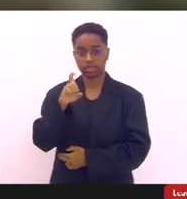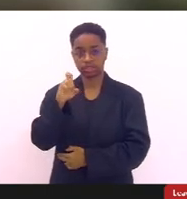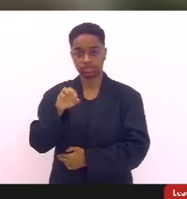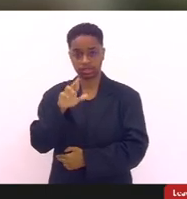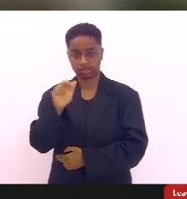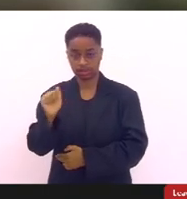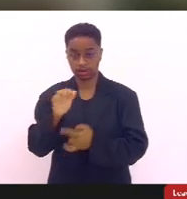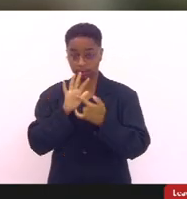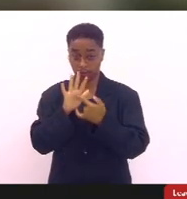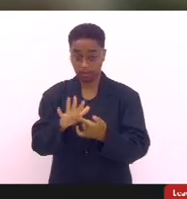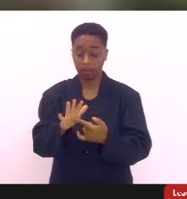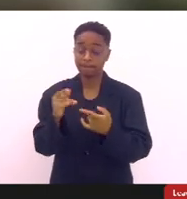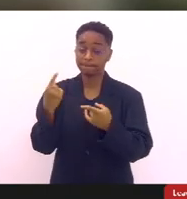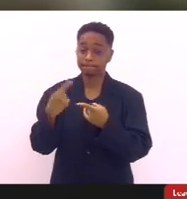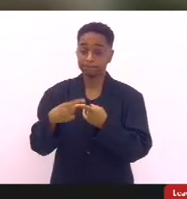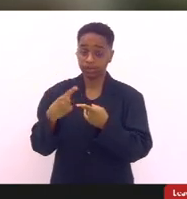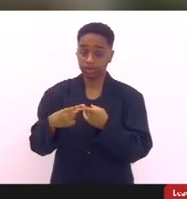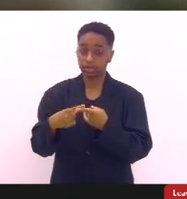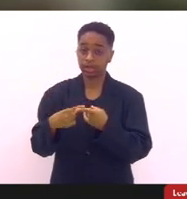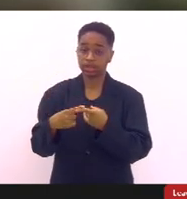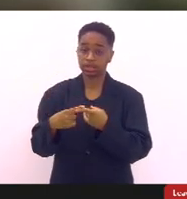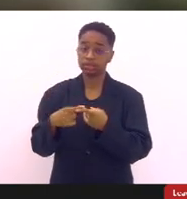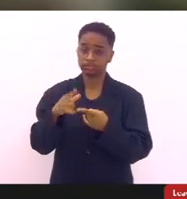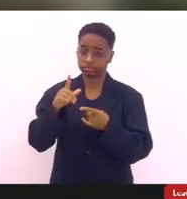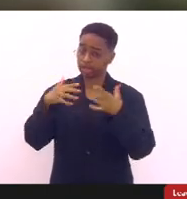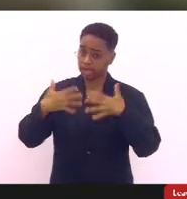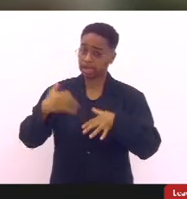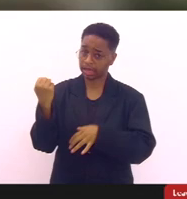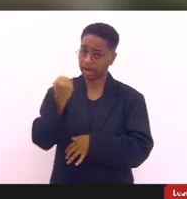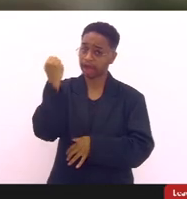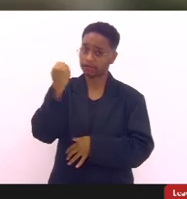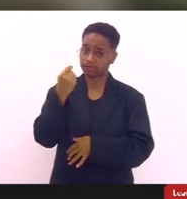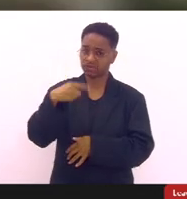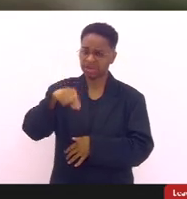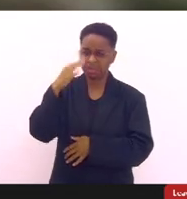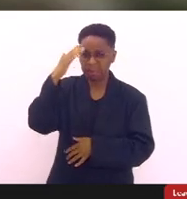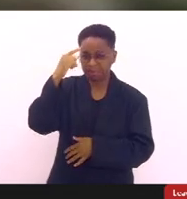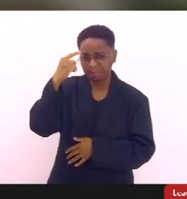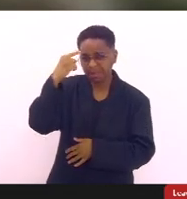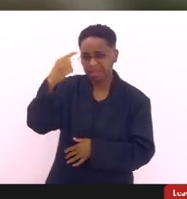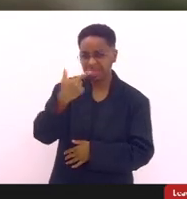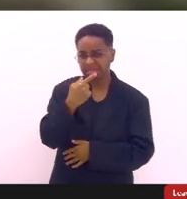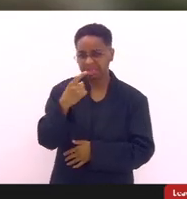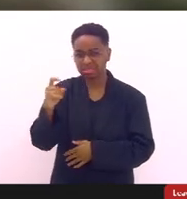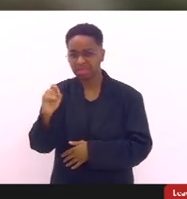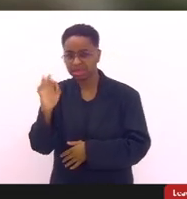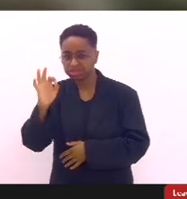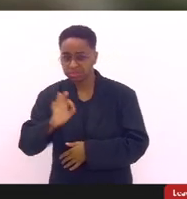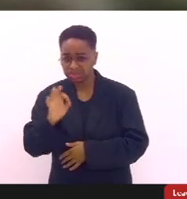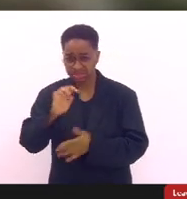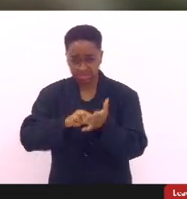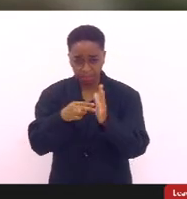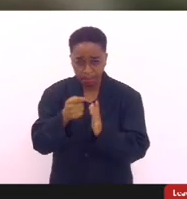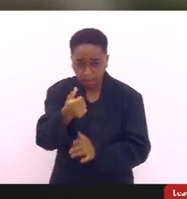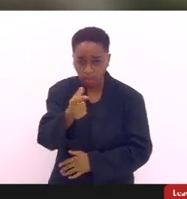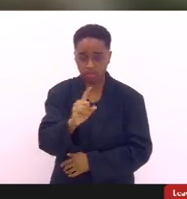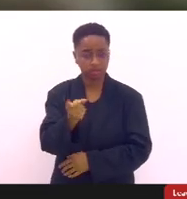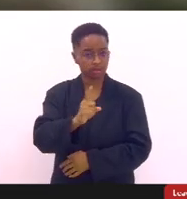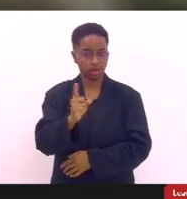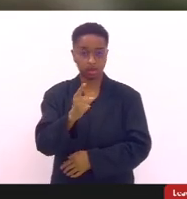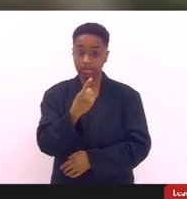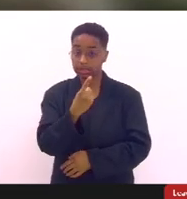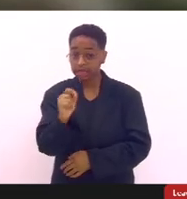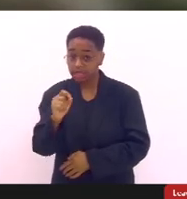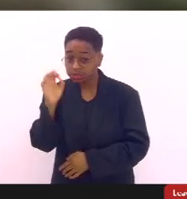é por conta de uma... que já são alarmantes. Não pensem que 10%, em termos epidemiológicos, é pouca coisa, 10%